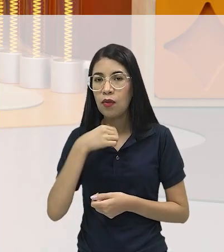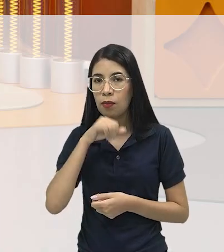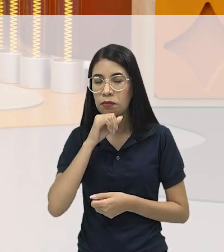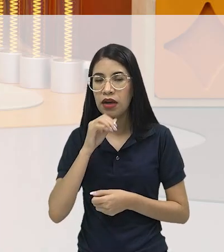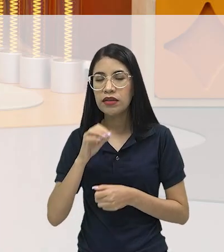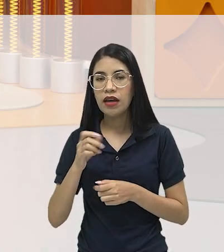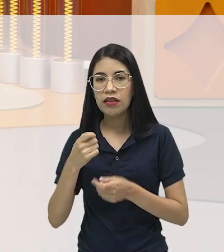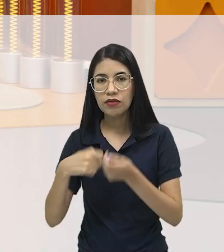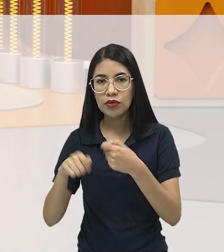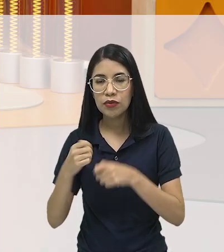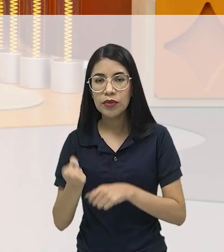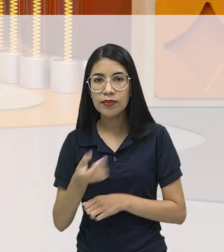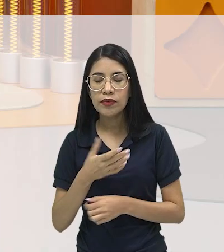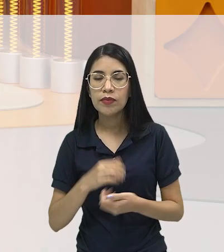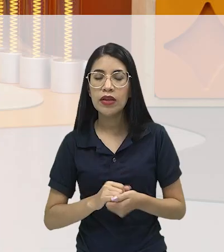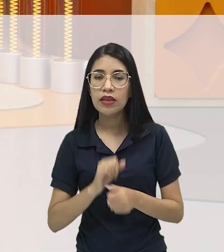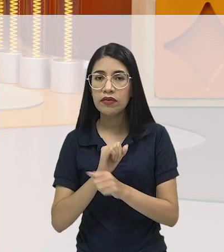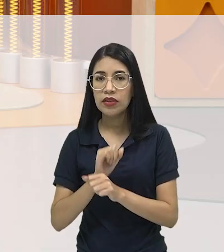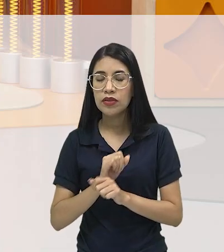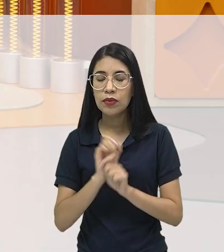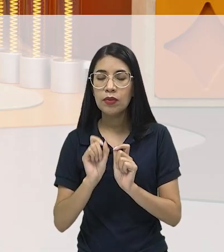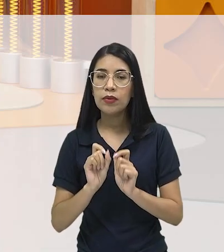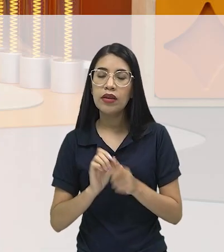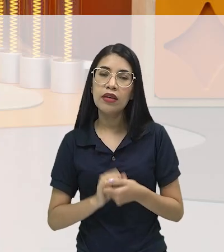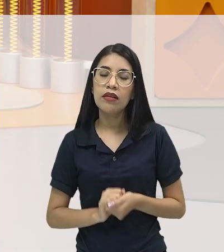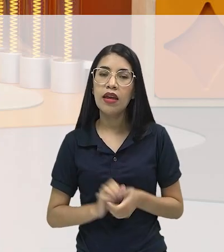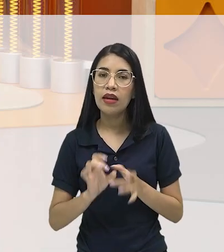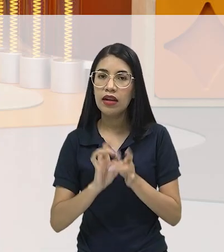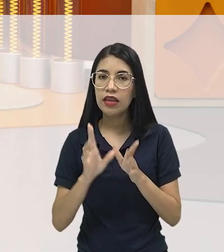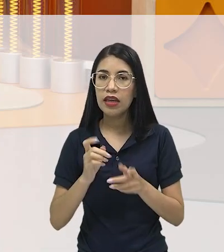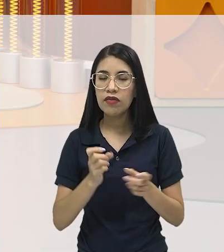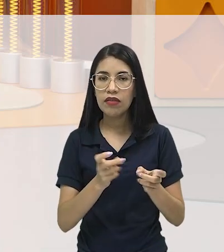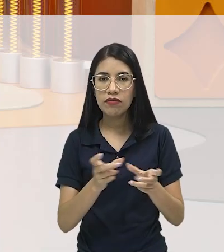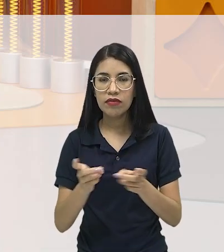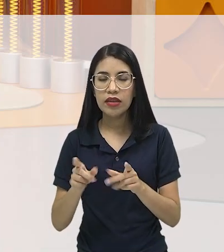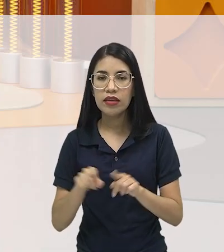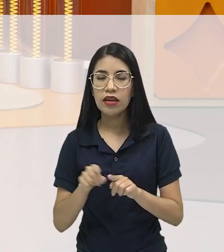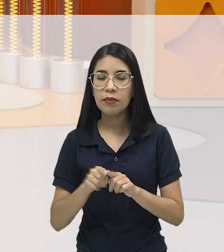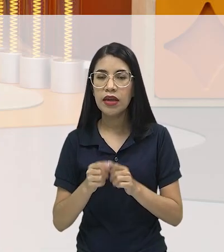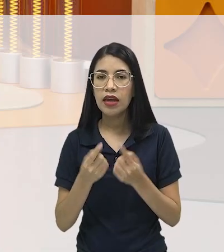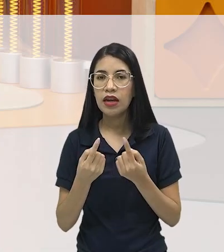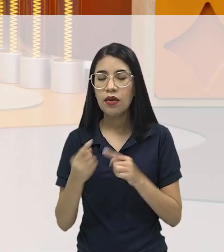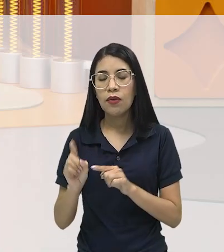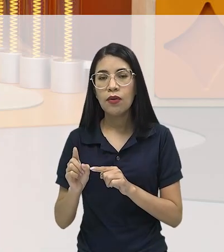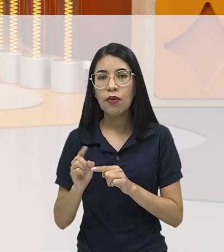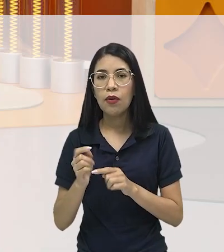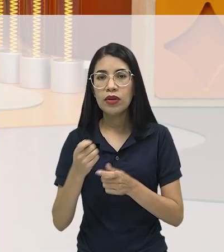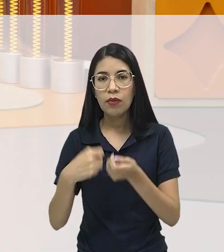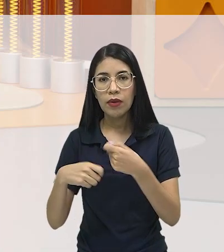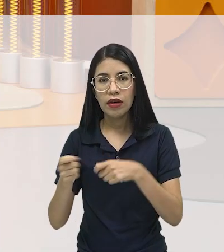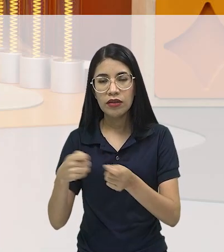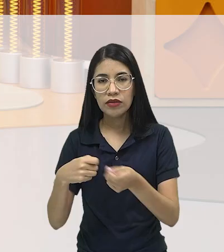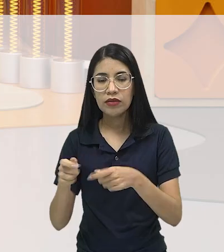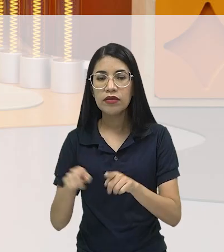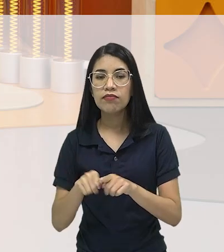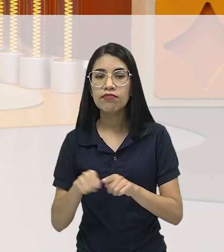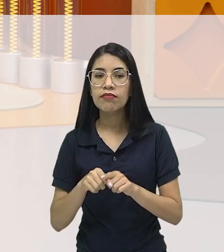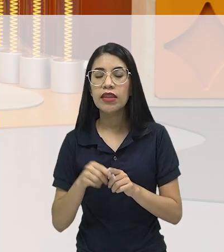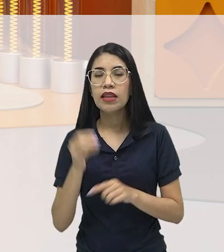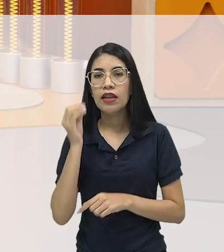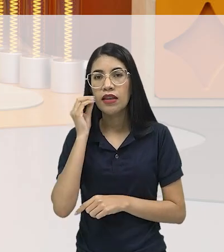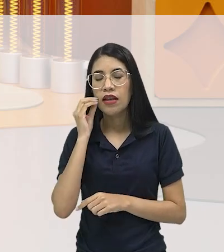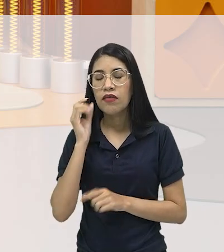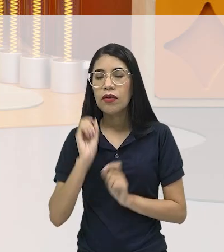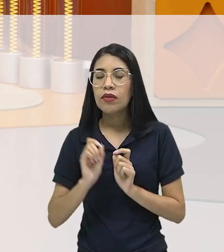moderna, ele defendeu a ideia de livre mercado, criticou o mercantilismo e promoveu a ideia de que a busca pelo interesse